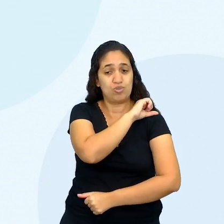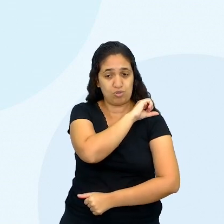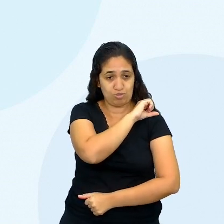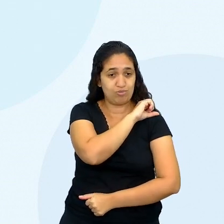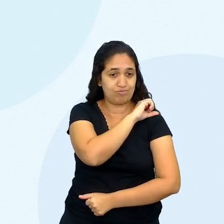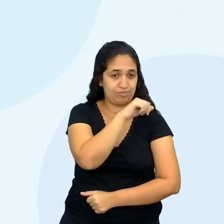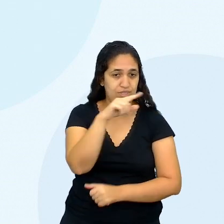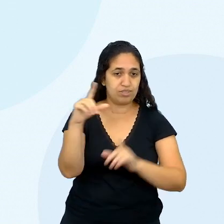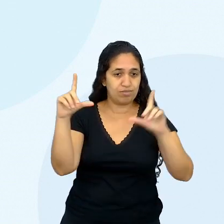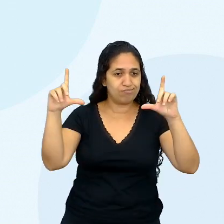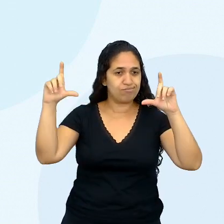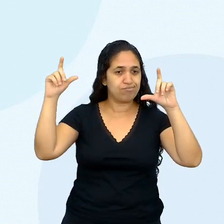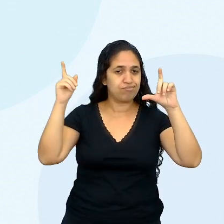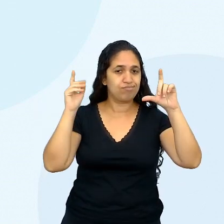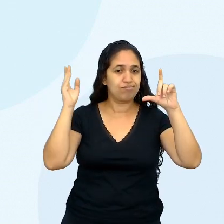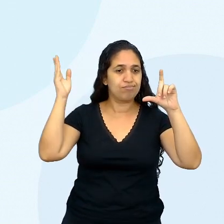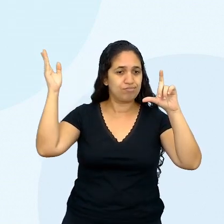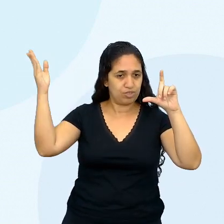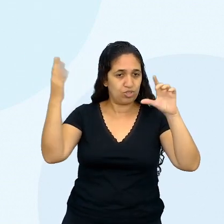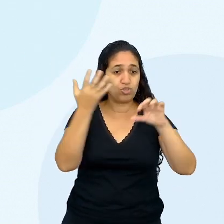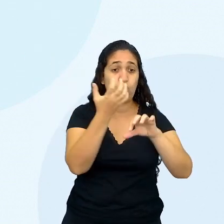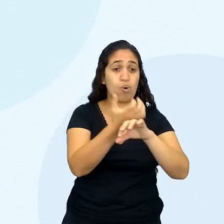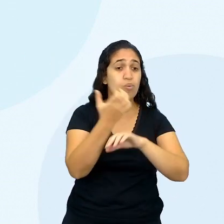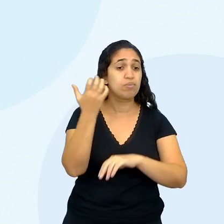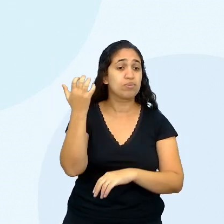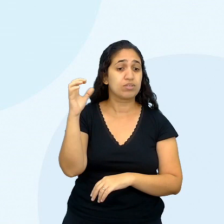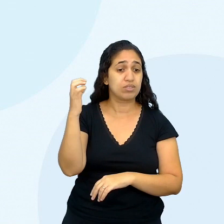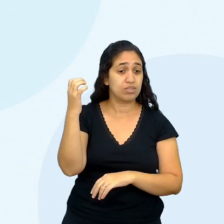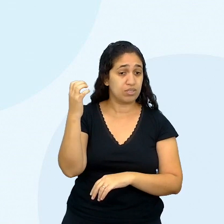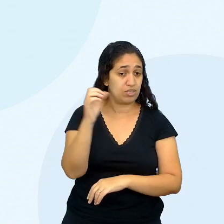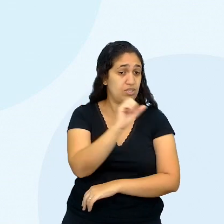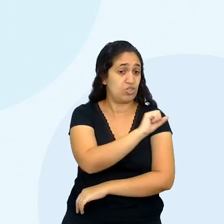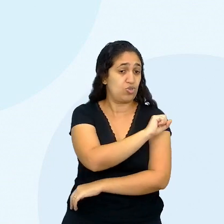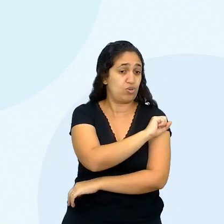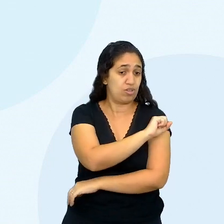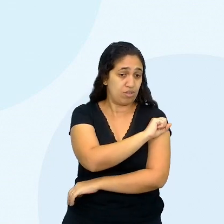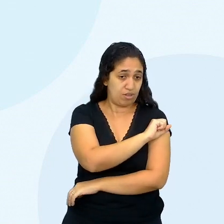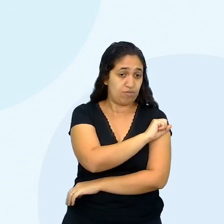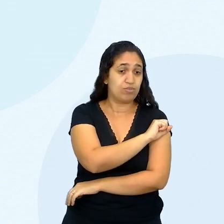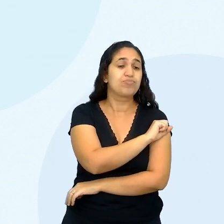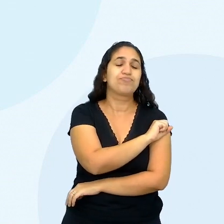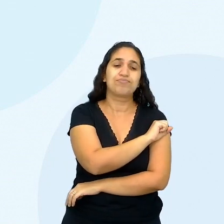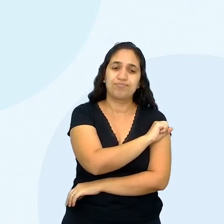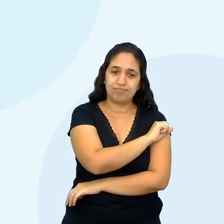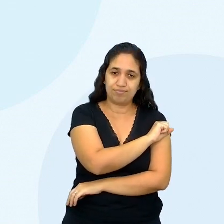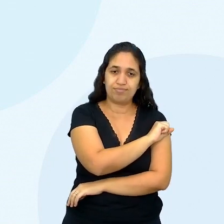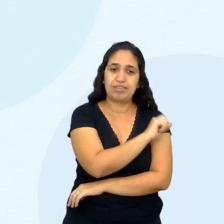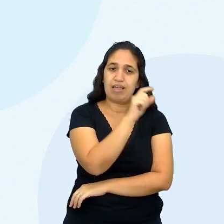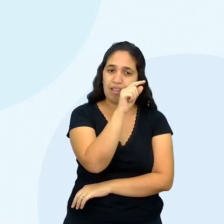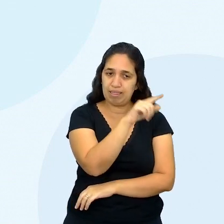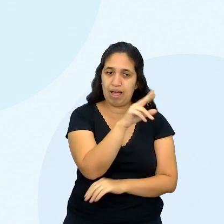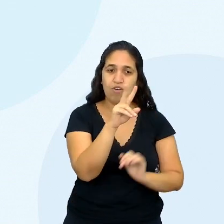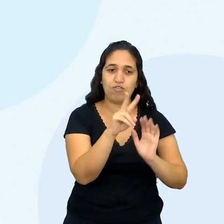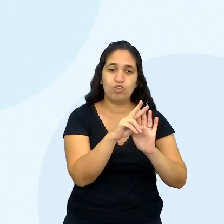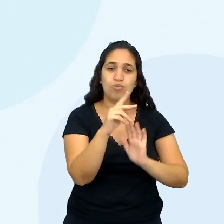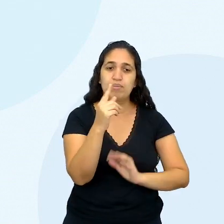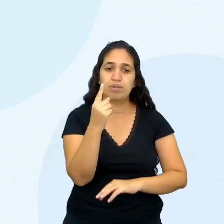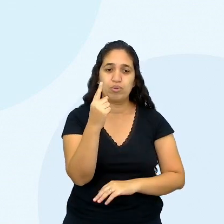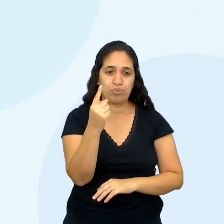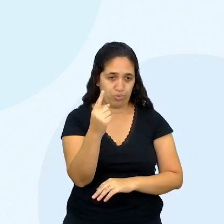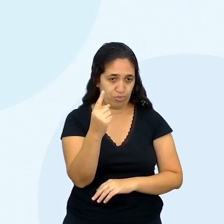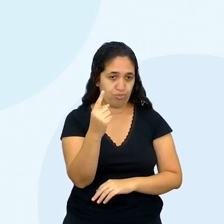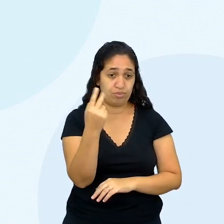um recorte também do componente de ciências, do oitavo ano, também lá no nosso, no volume 1, já